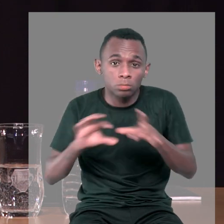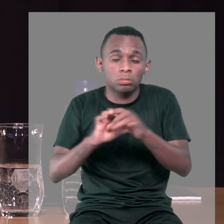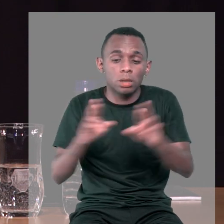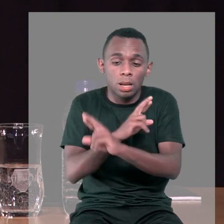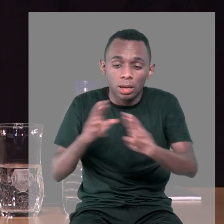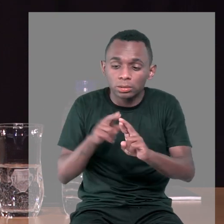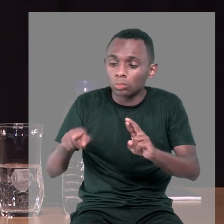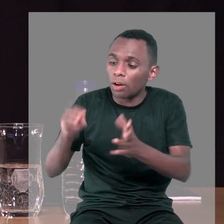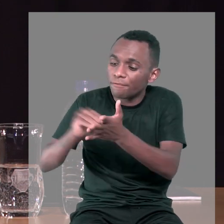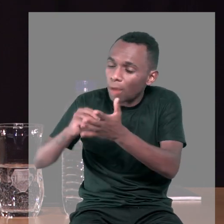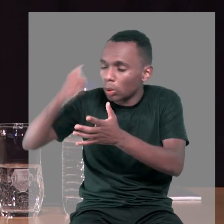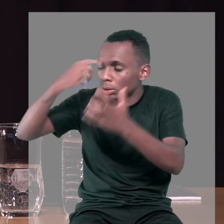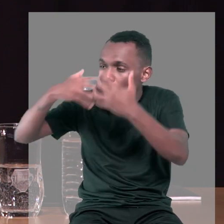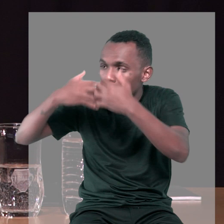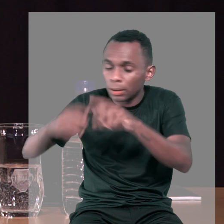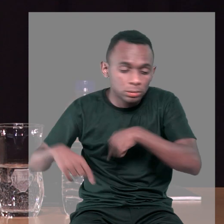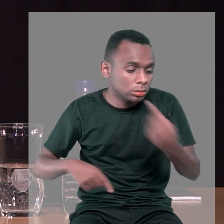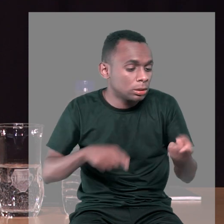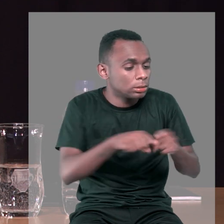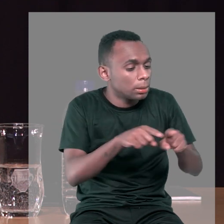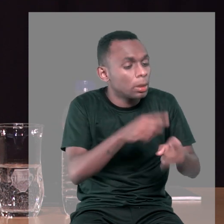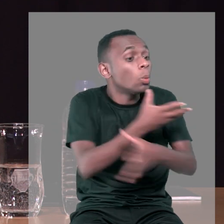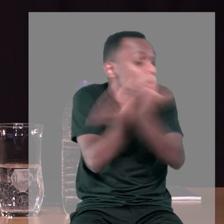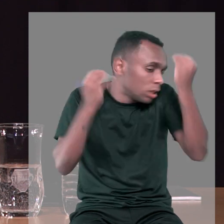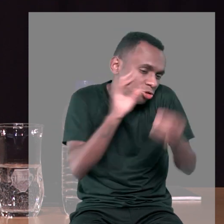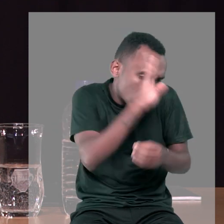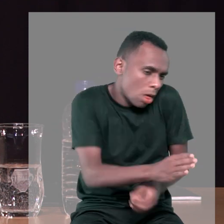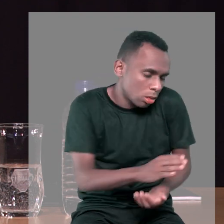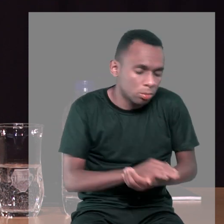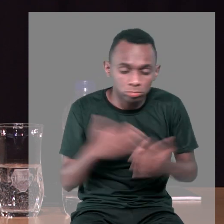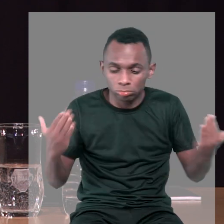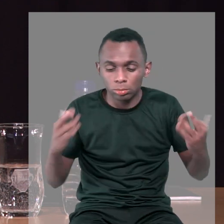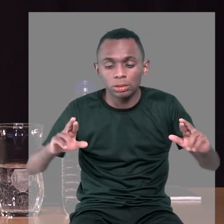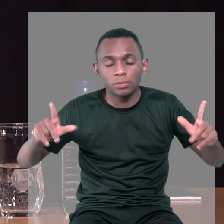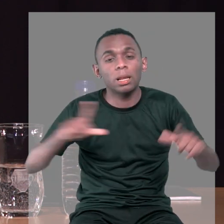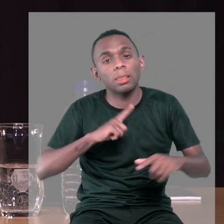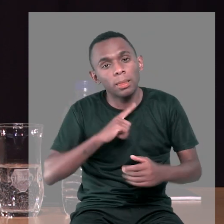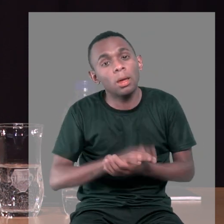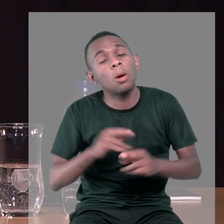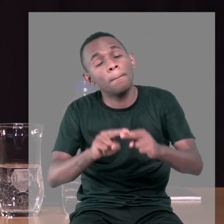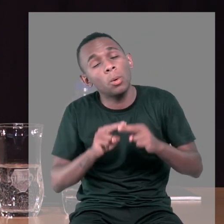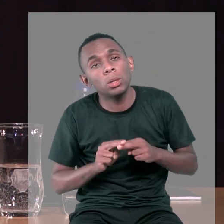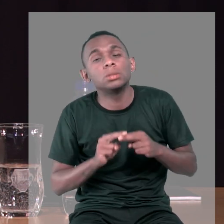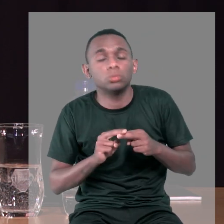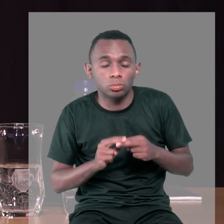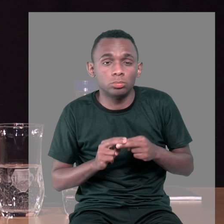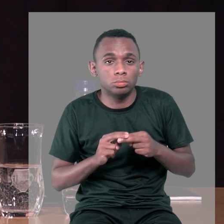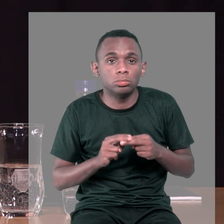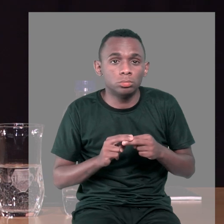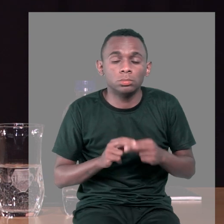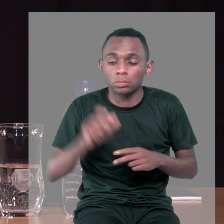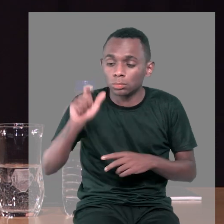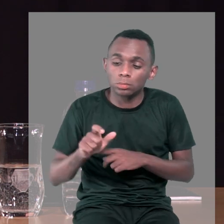natureza, não é, desmemoriada, e que, segundo ela, é um fenômeno, então, detectável em um indivíduo, mas é